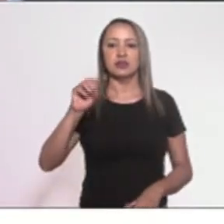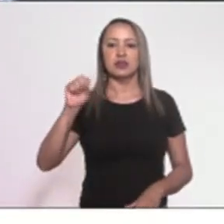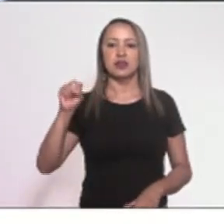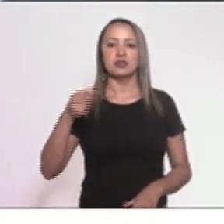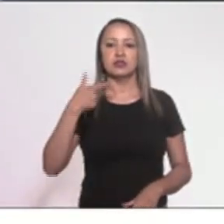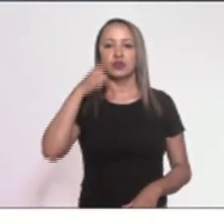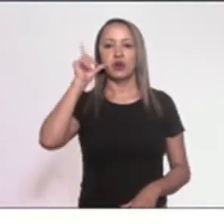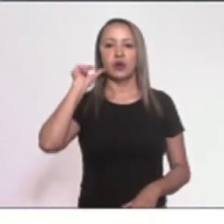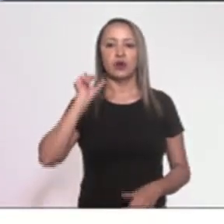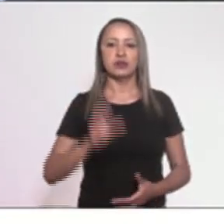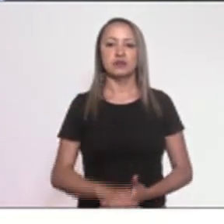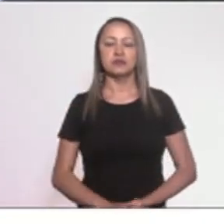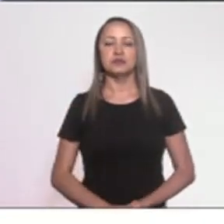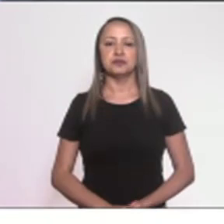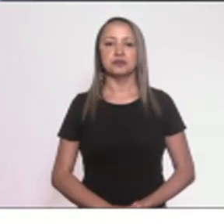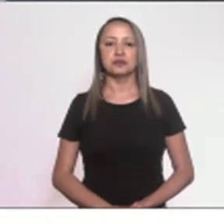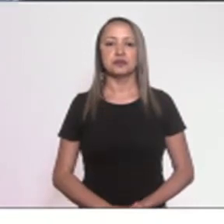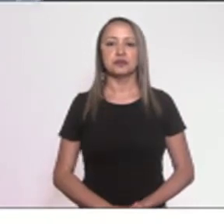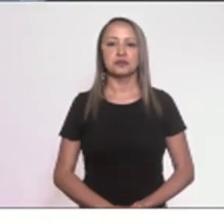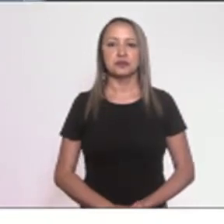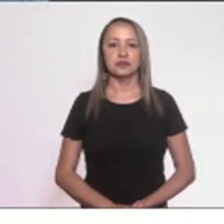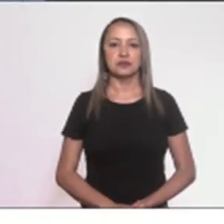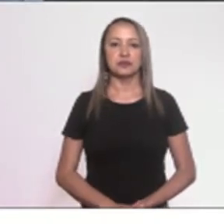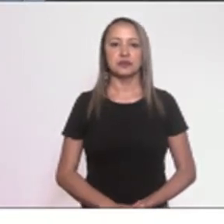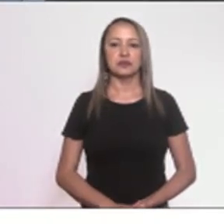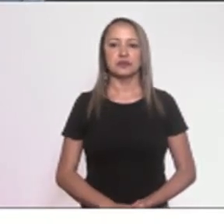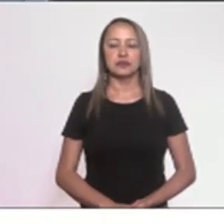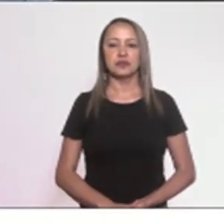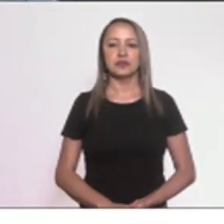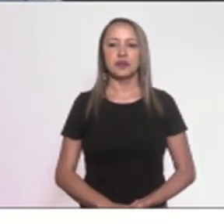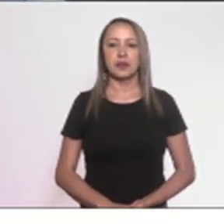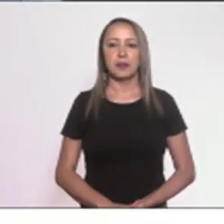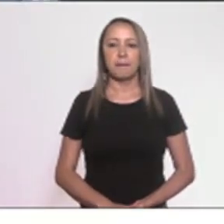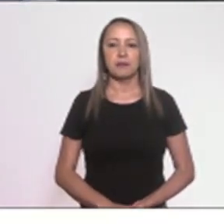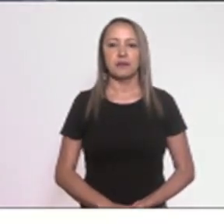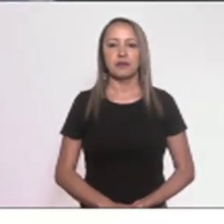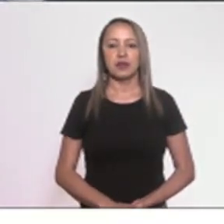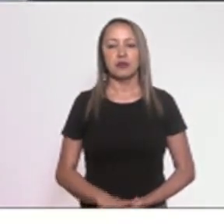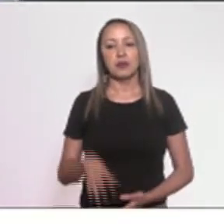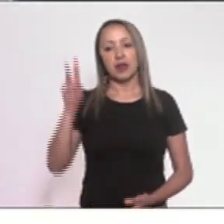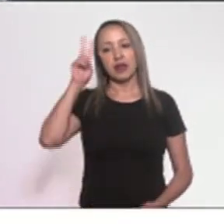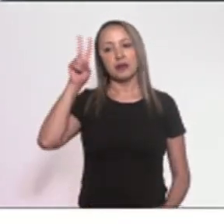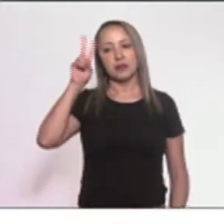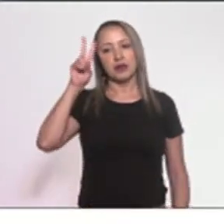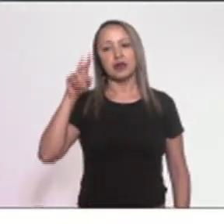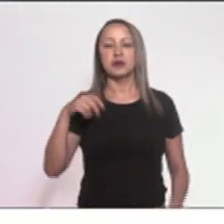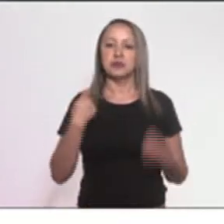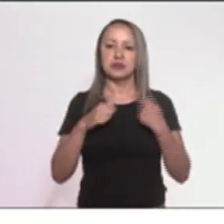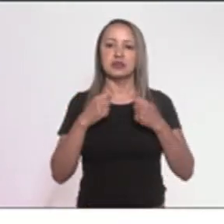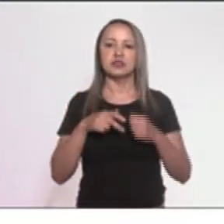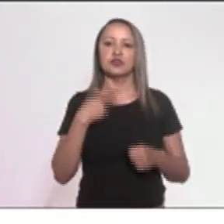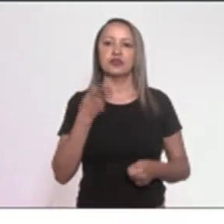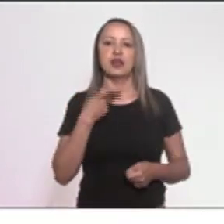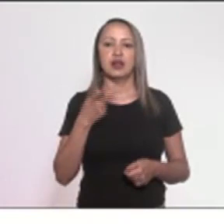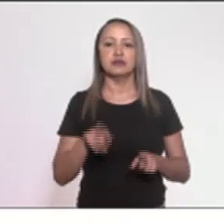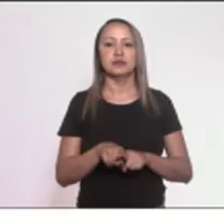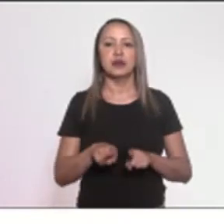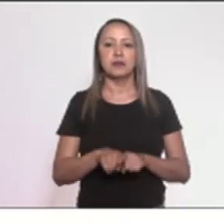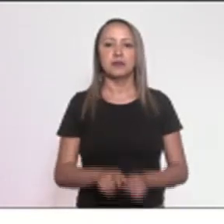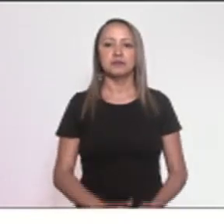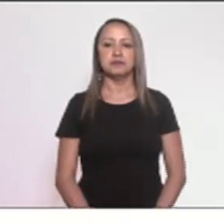usou da palavra só para que pudesse me lembrar da minha obrigação.